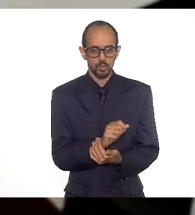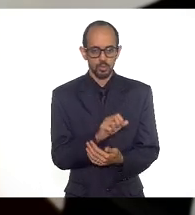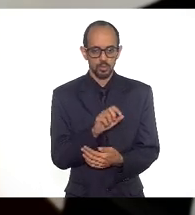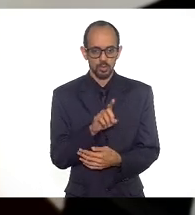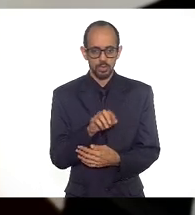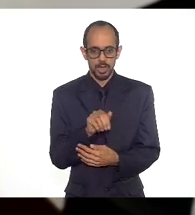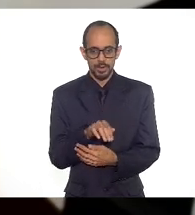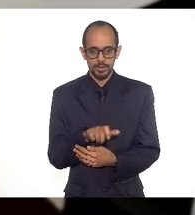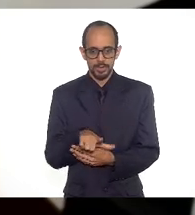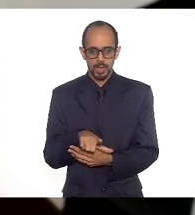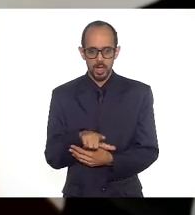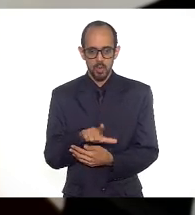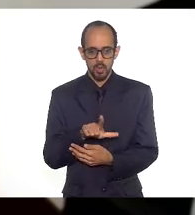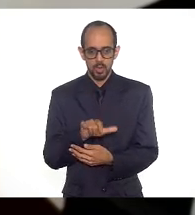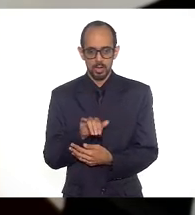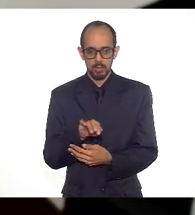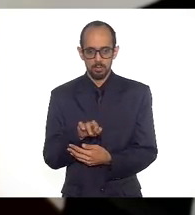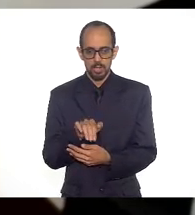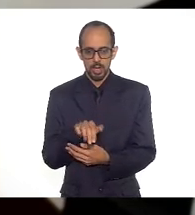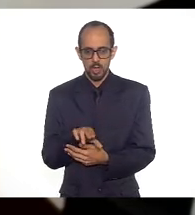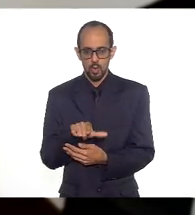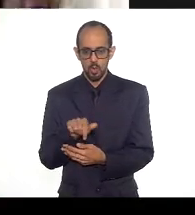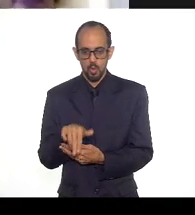Daniel Librelon.